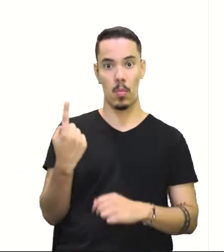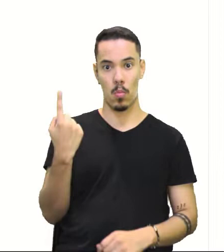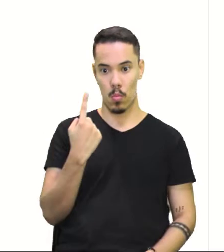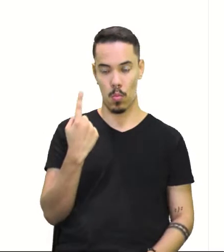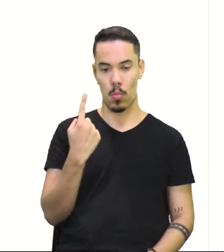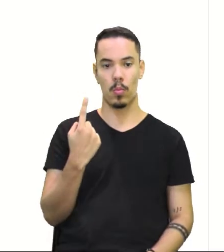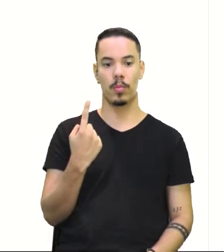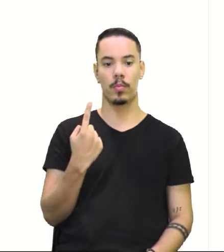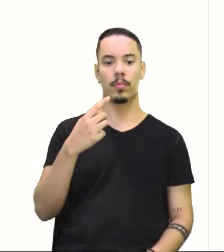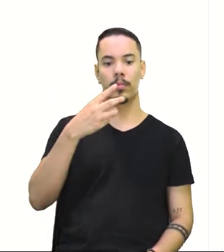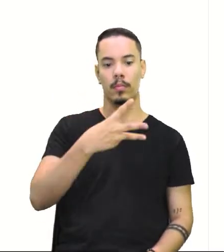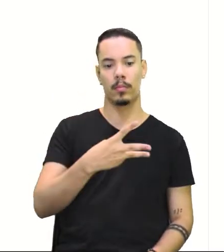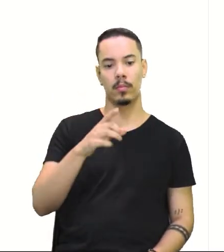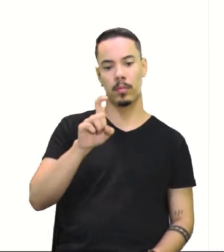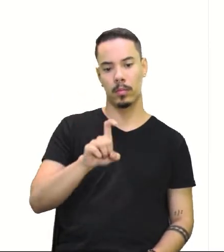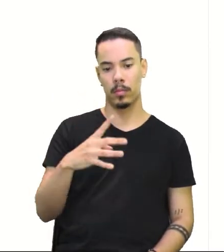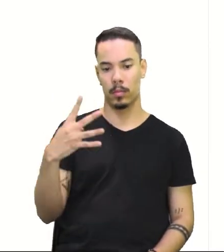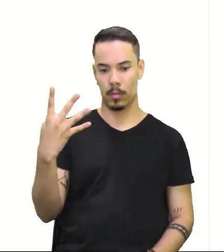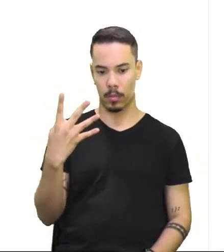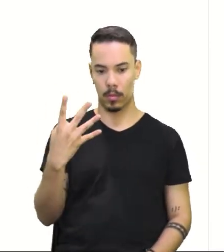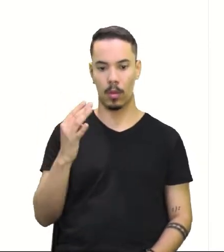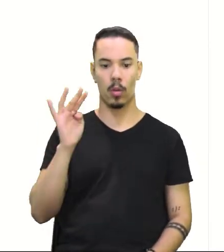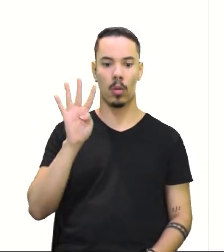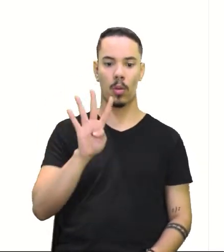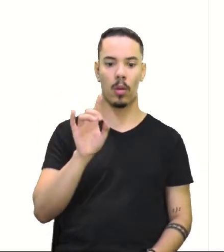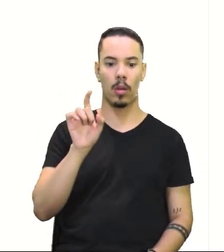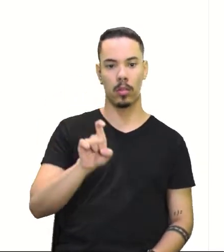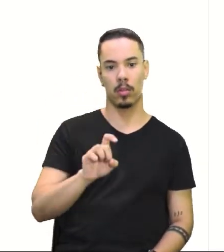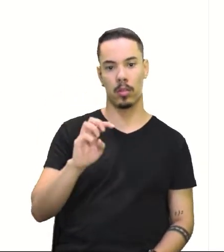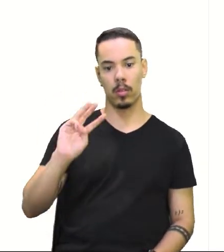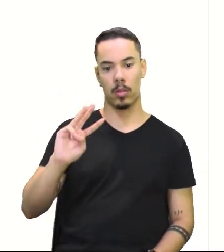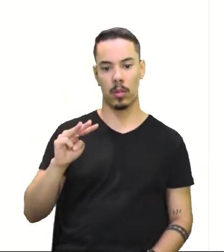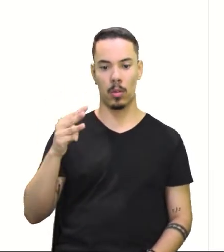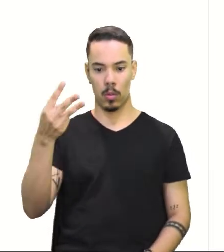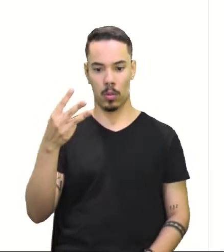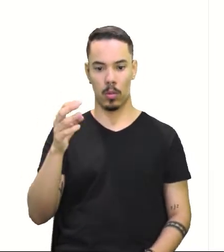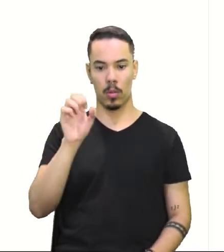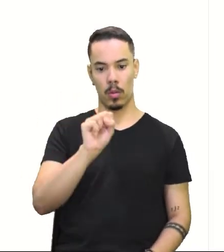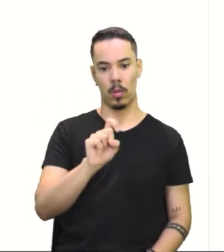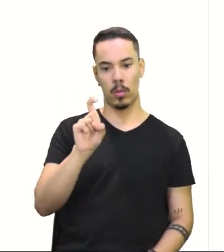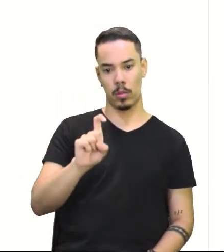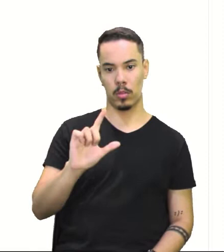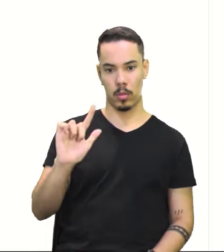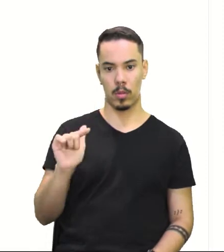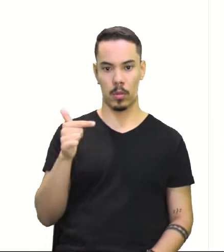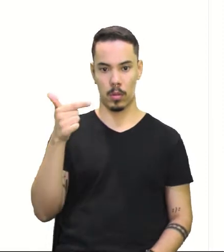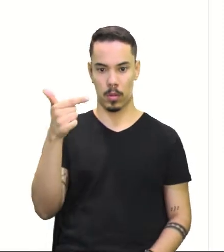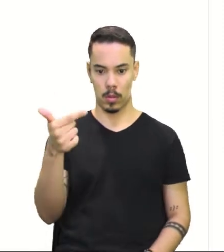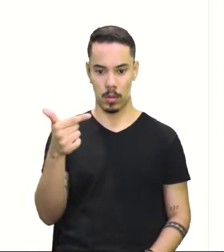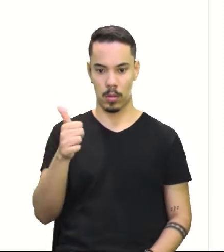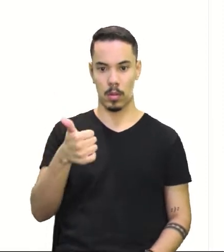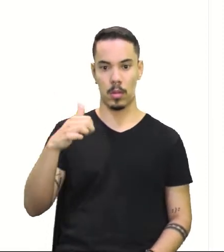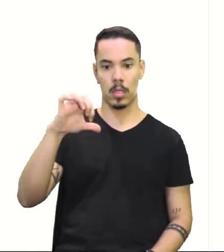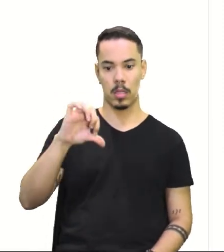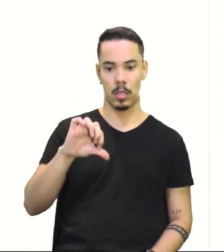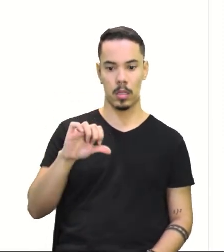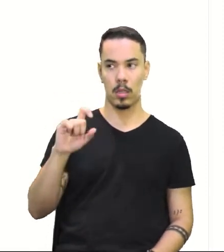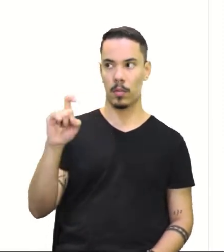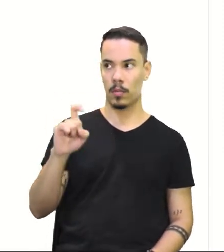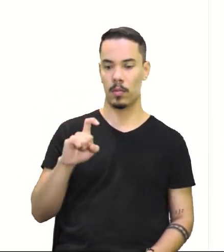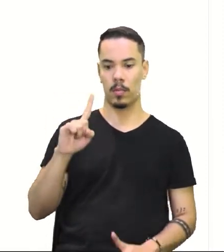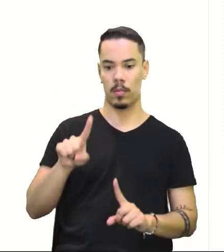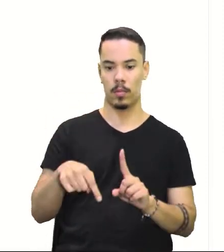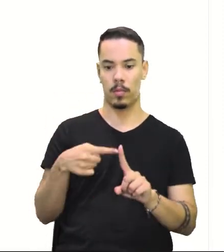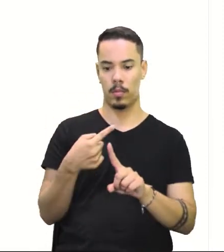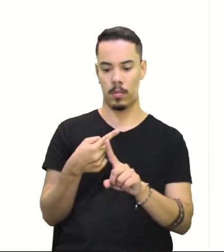na quarta, 4x ao cubo, 8x quadrado, 19x mais